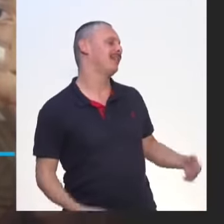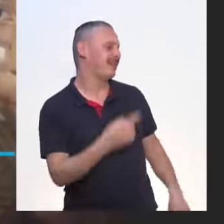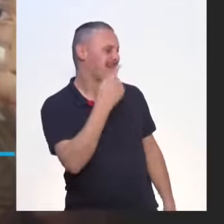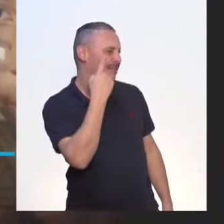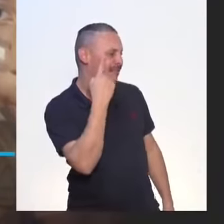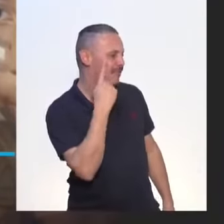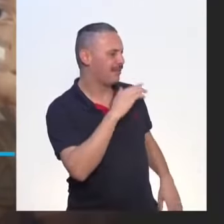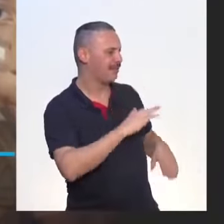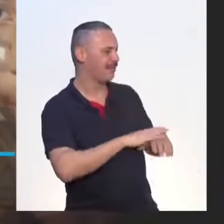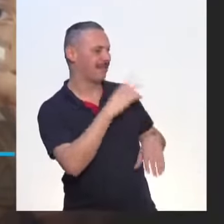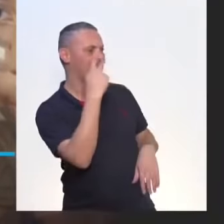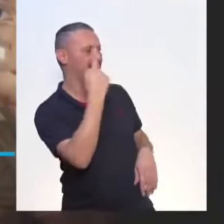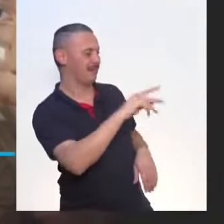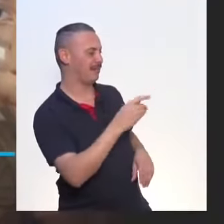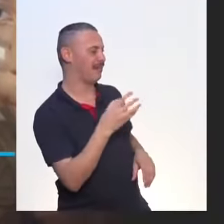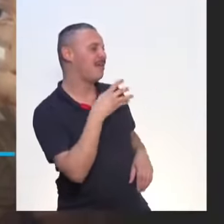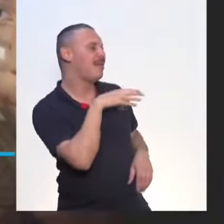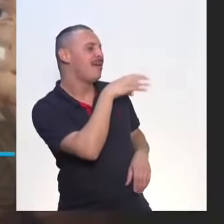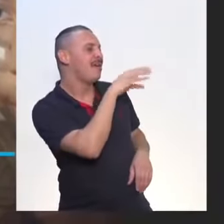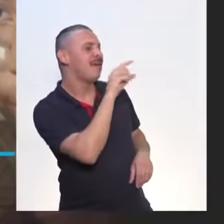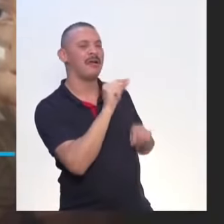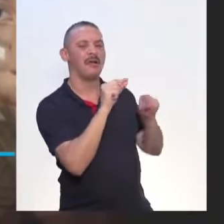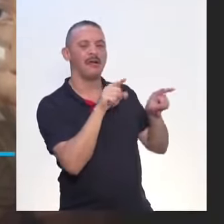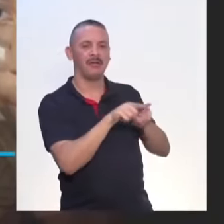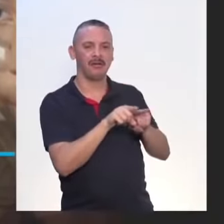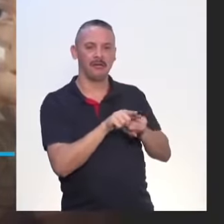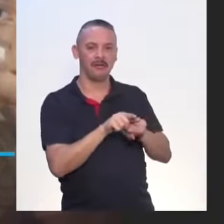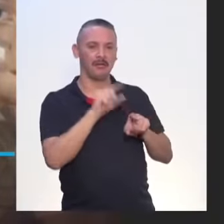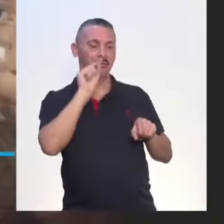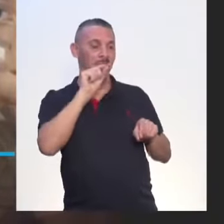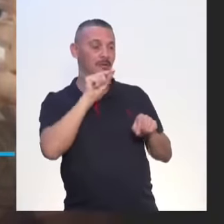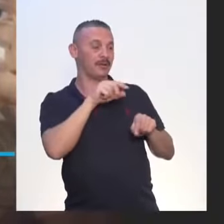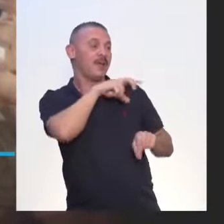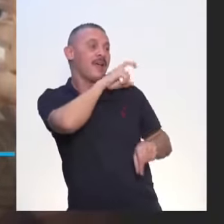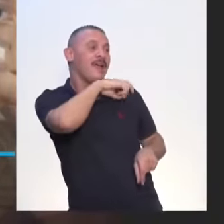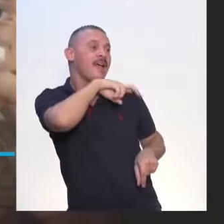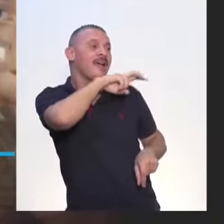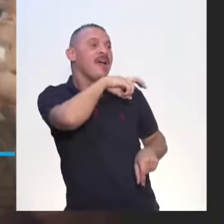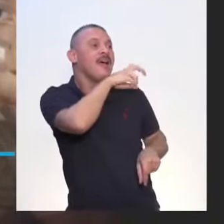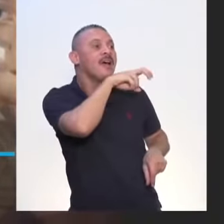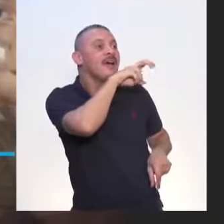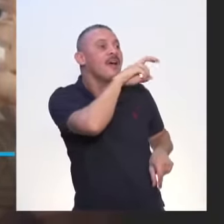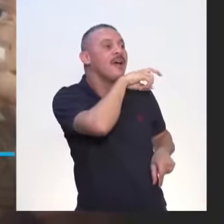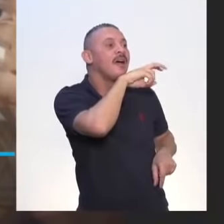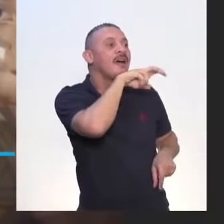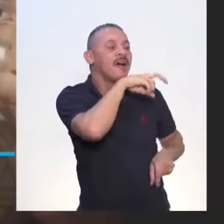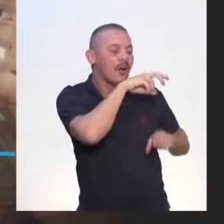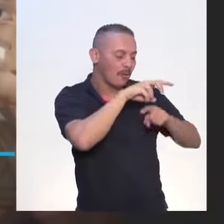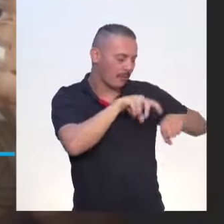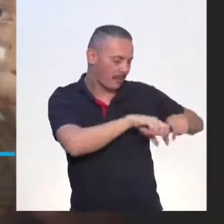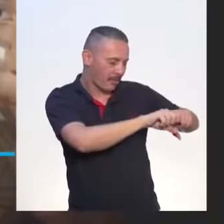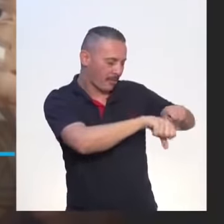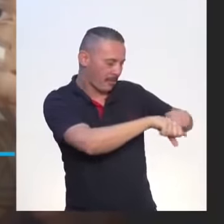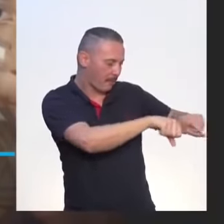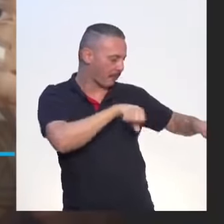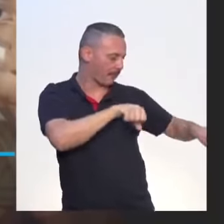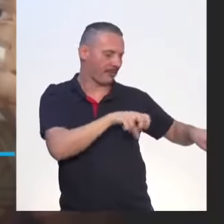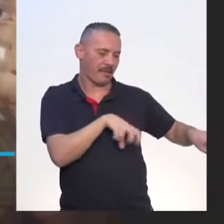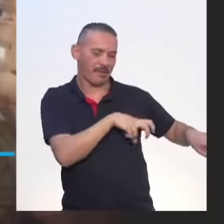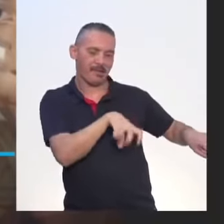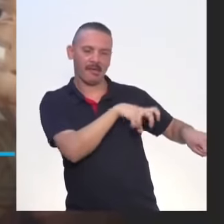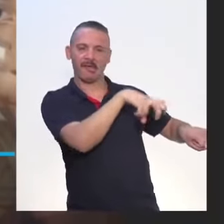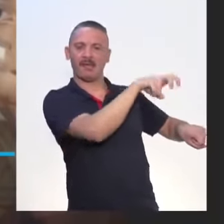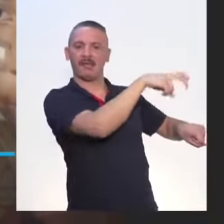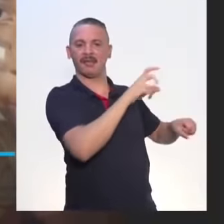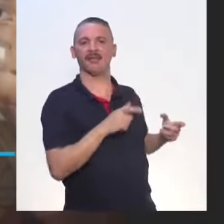para você colocar, amarrar ali no seu fiofó, ali, né? Ali no seu rabo. Porque aí,